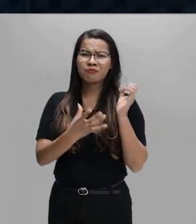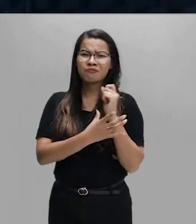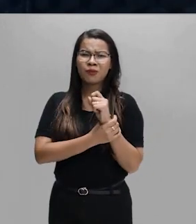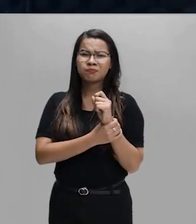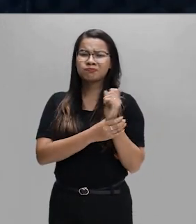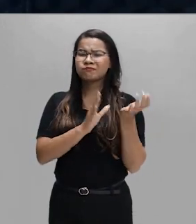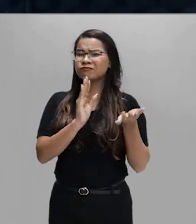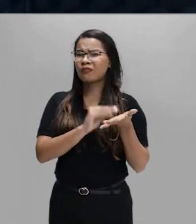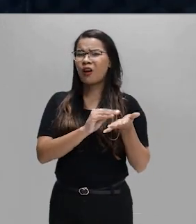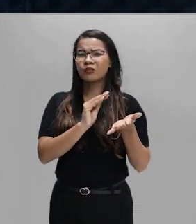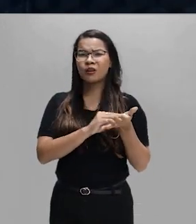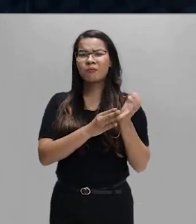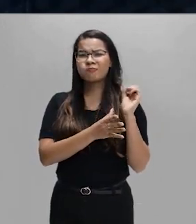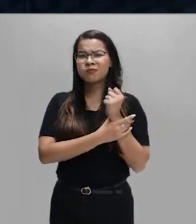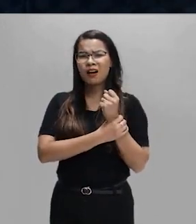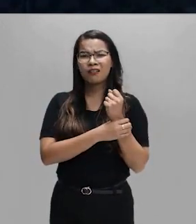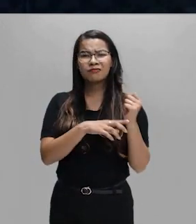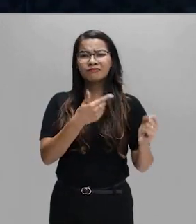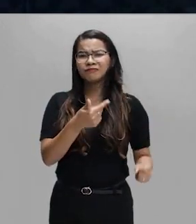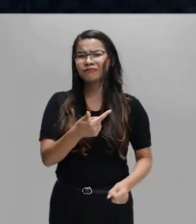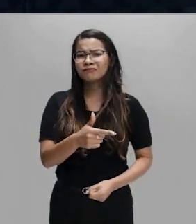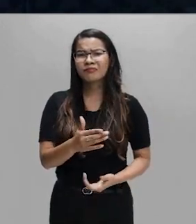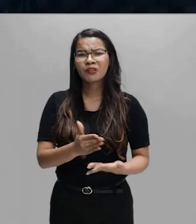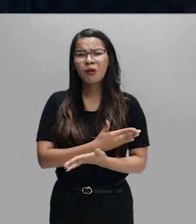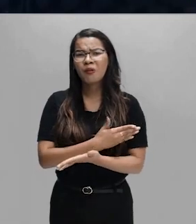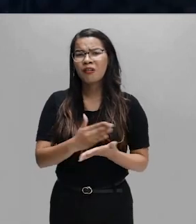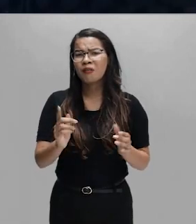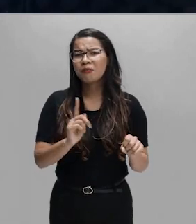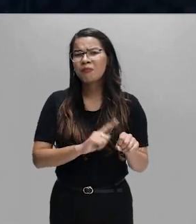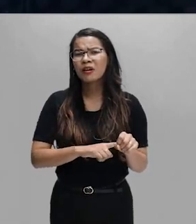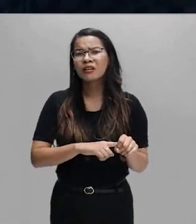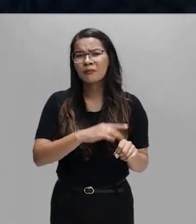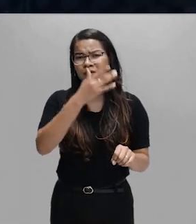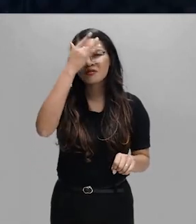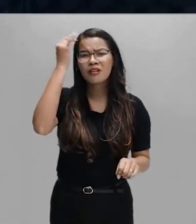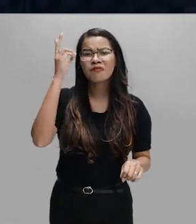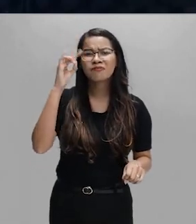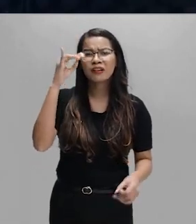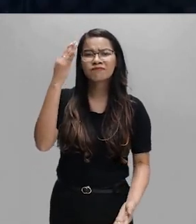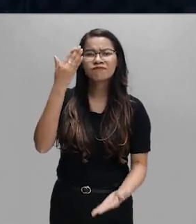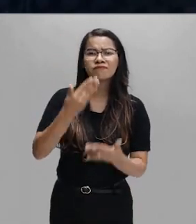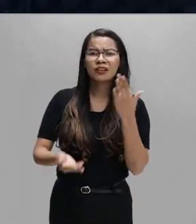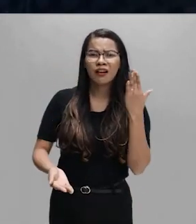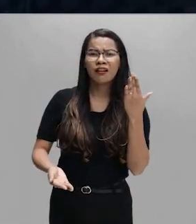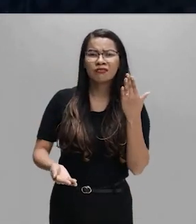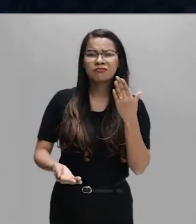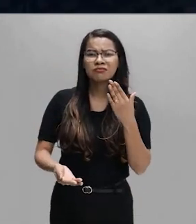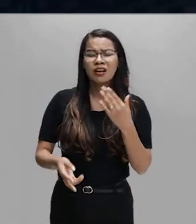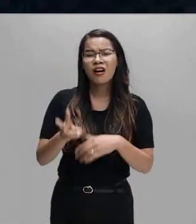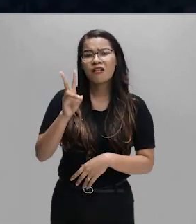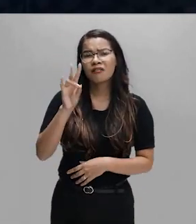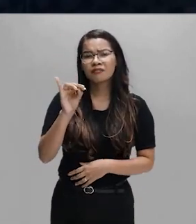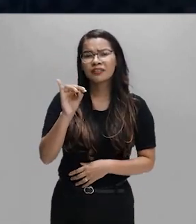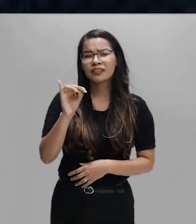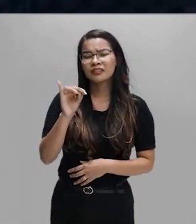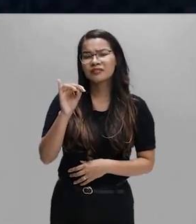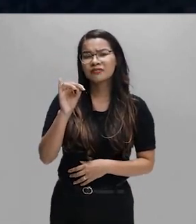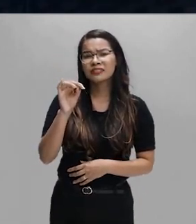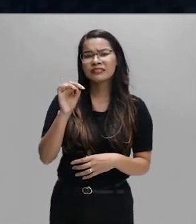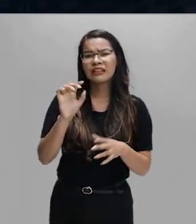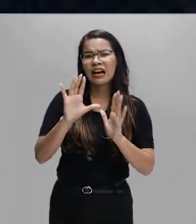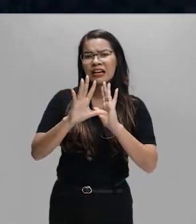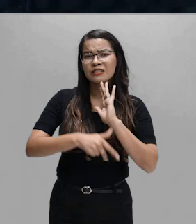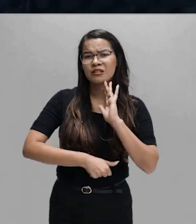uma sensação de que a qualquer momento aquela pessoa também vai ser violentada, de que a qualquer momento ela vai